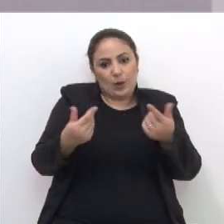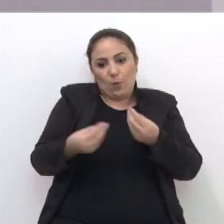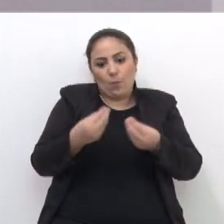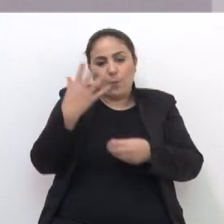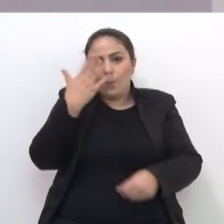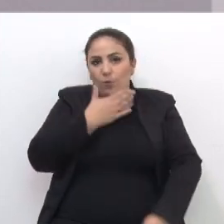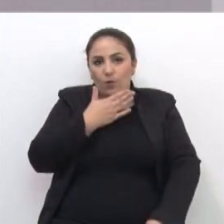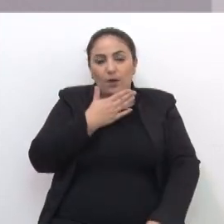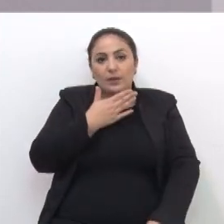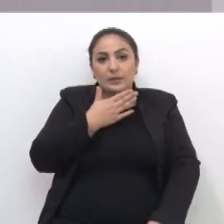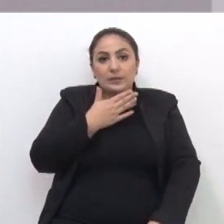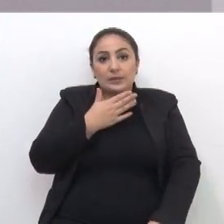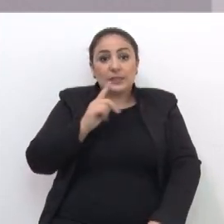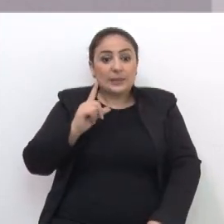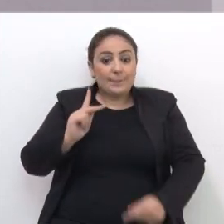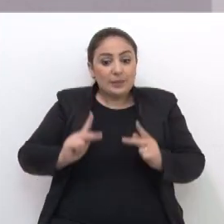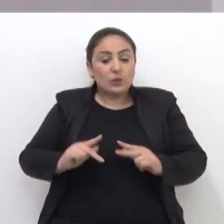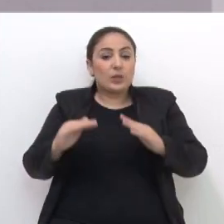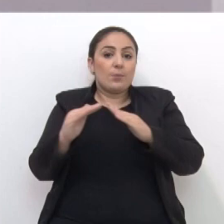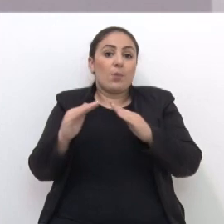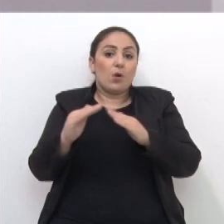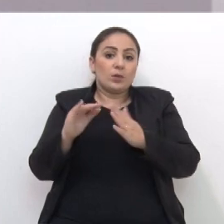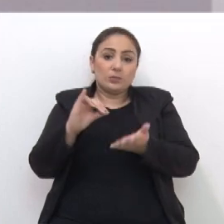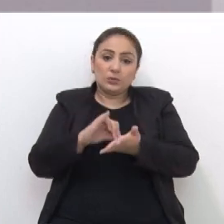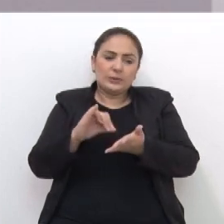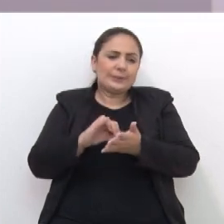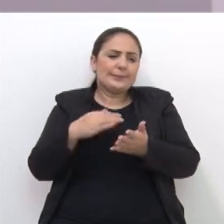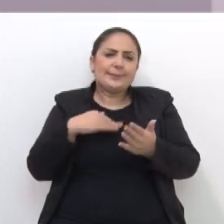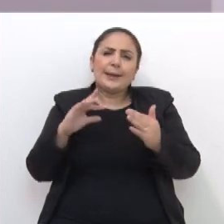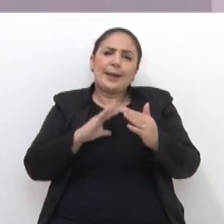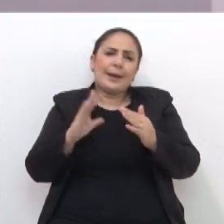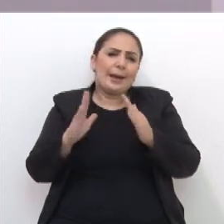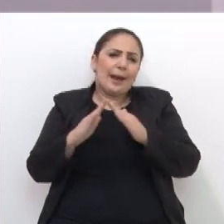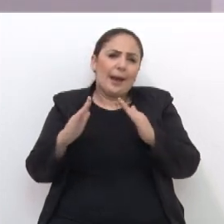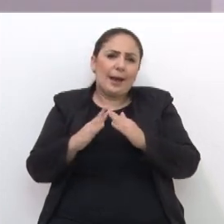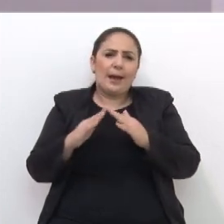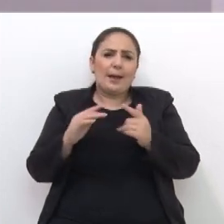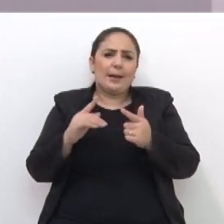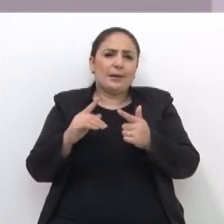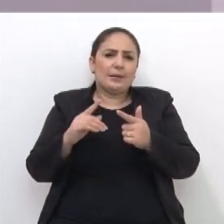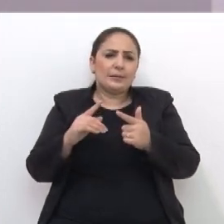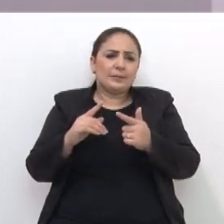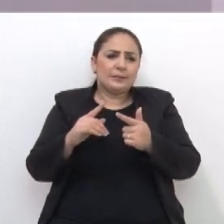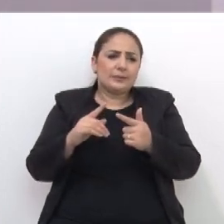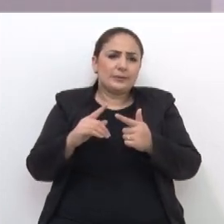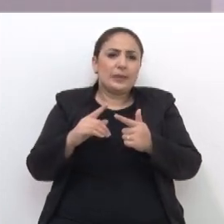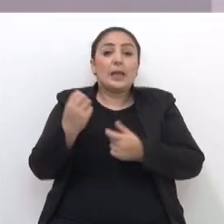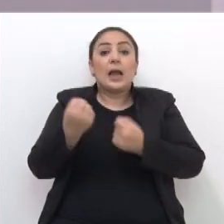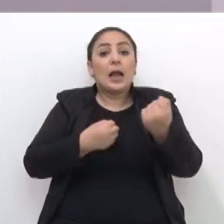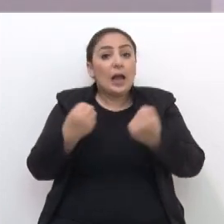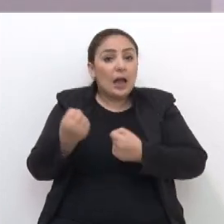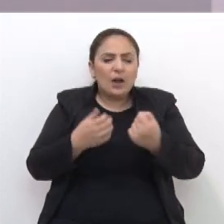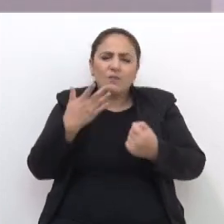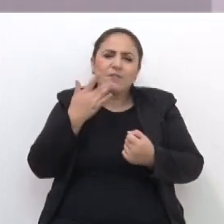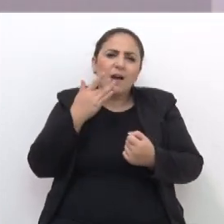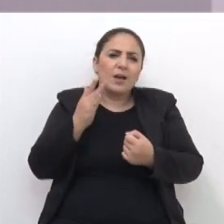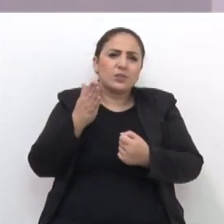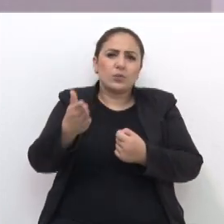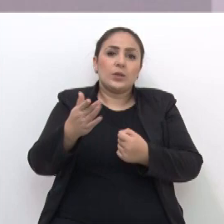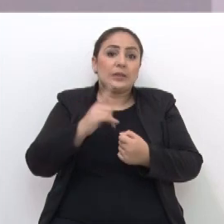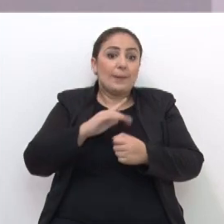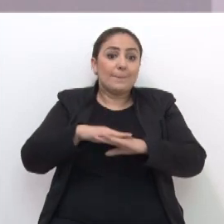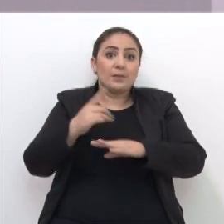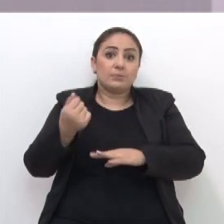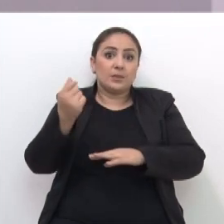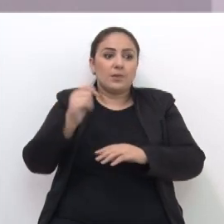das vilas. Então é mais fácil para os moradores do centro que tiverem interesse de votar se deslocarem para os bairros do que os dos bairros se deslocarem